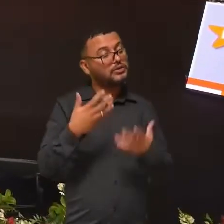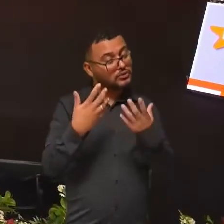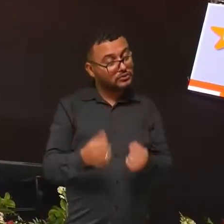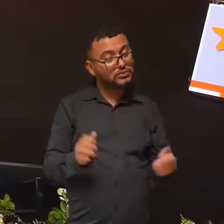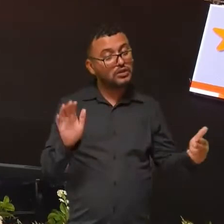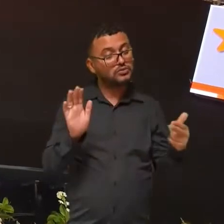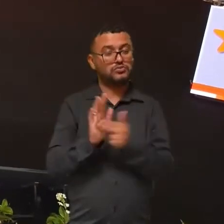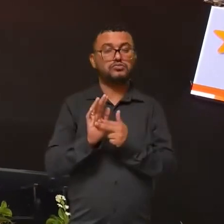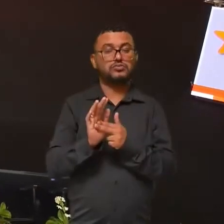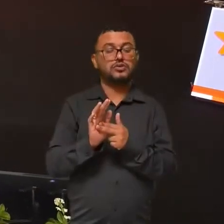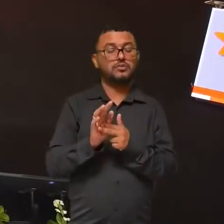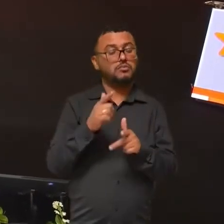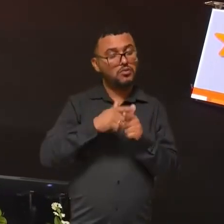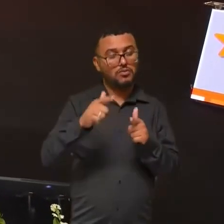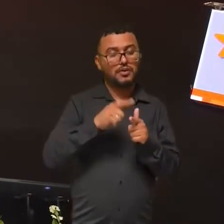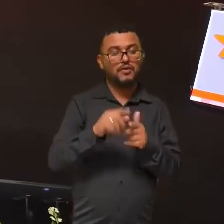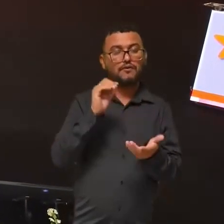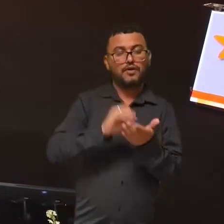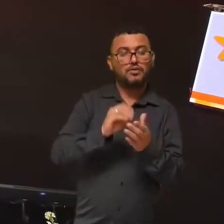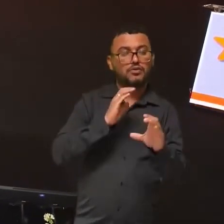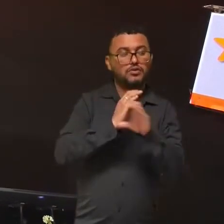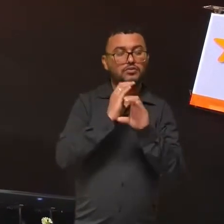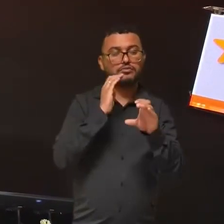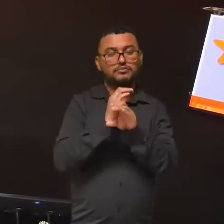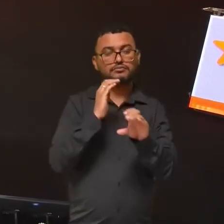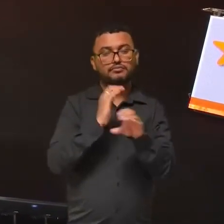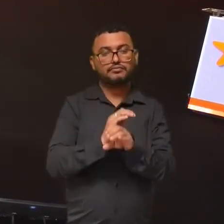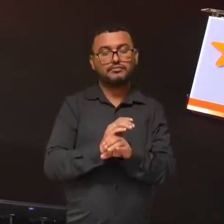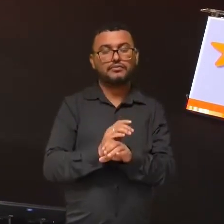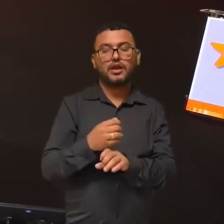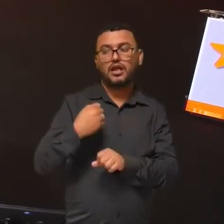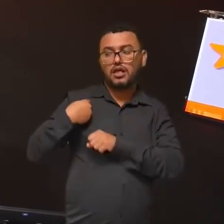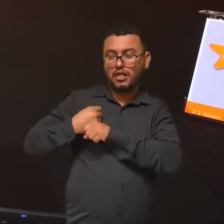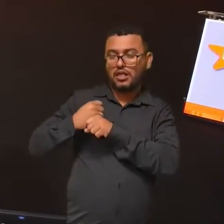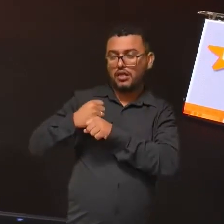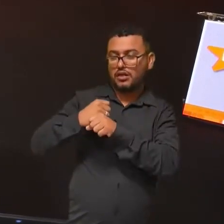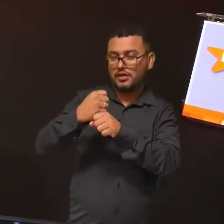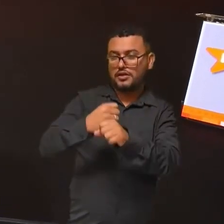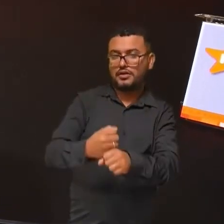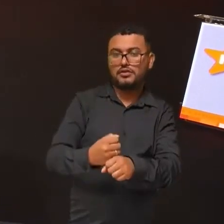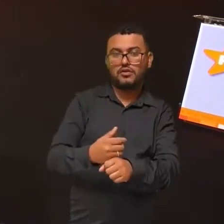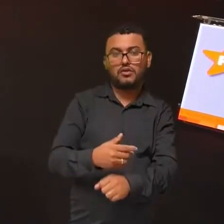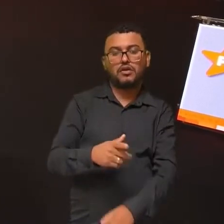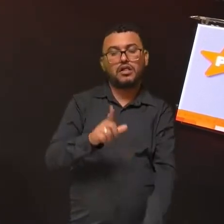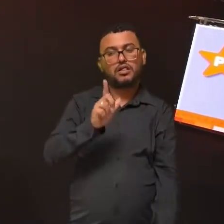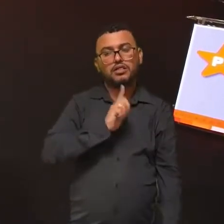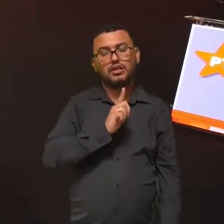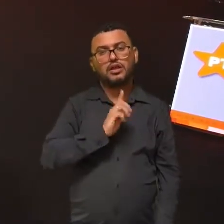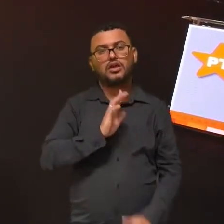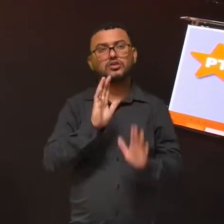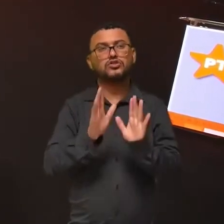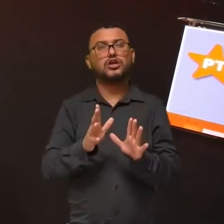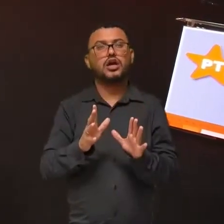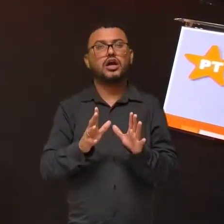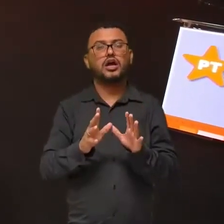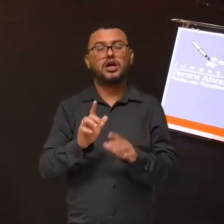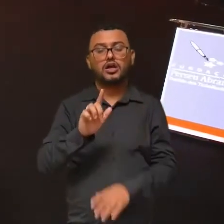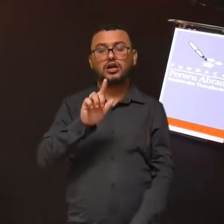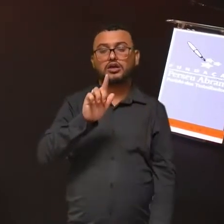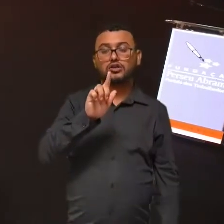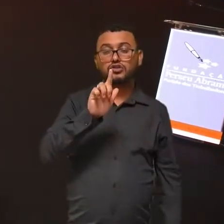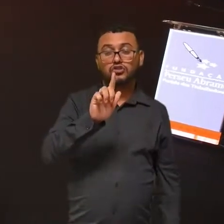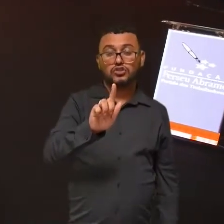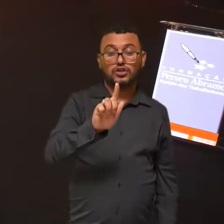comunicação, porque, historicamente, a gente teve, somando Getúlio Vargas, que foi um governo